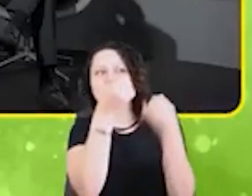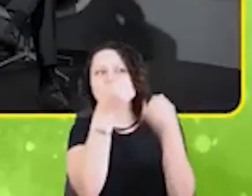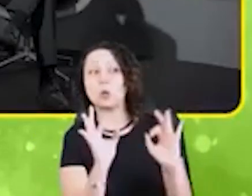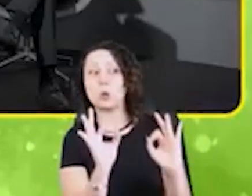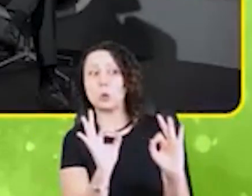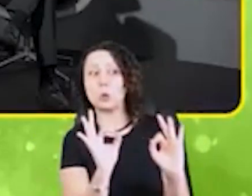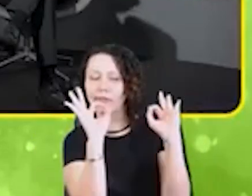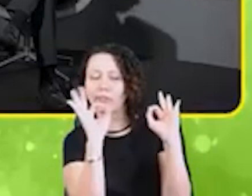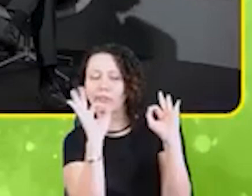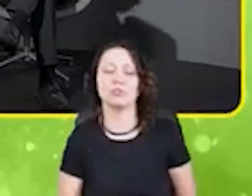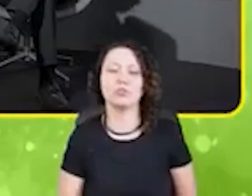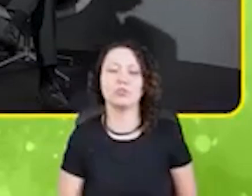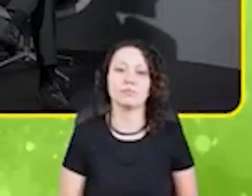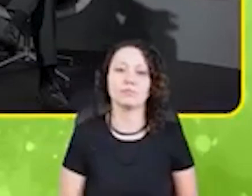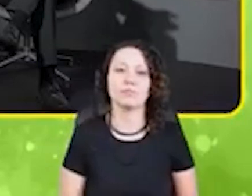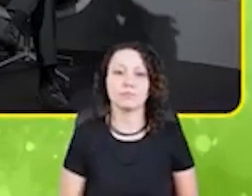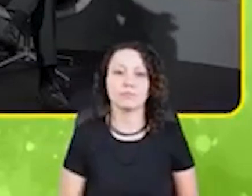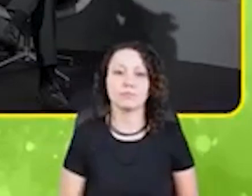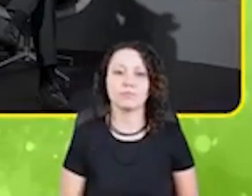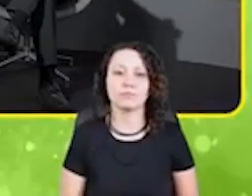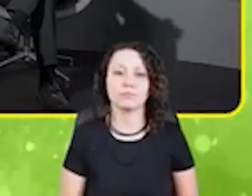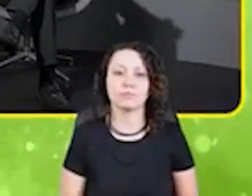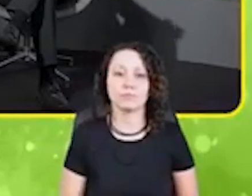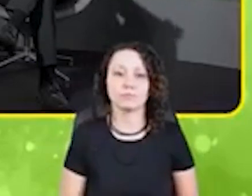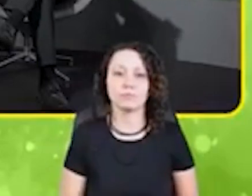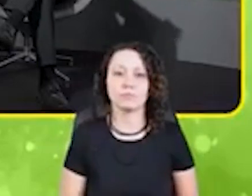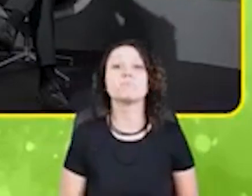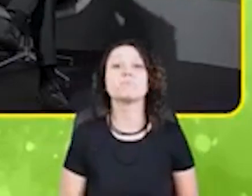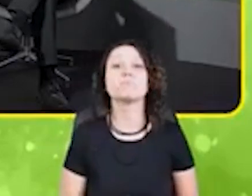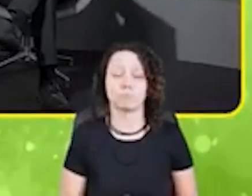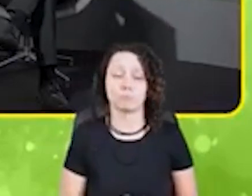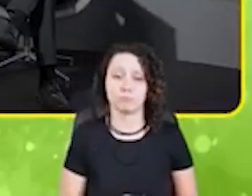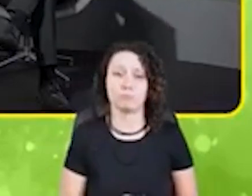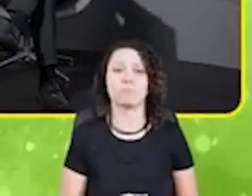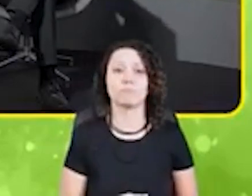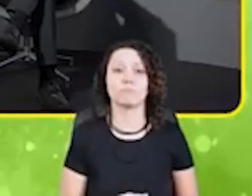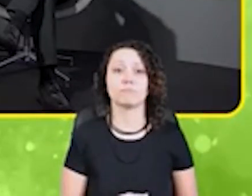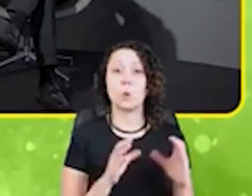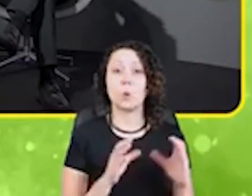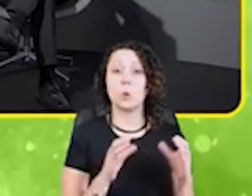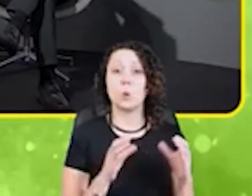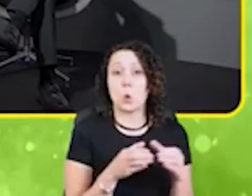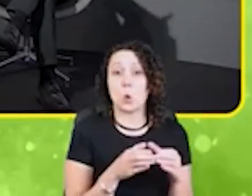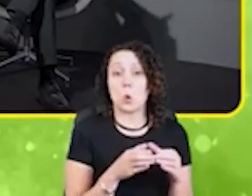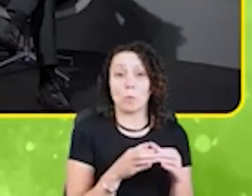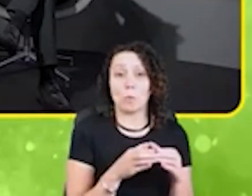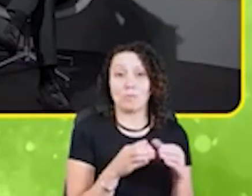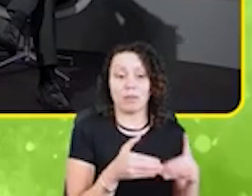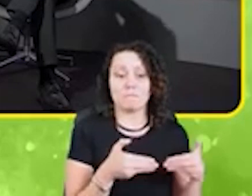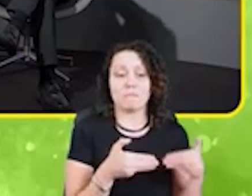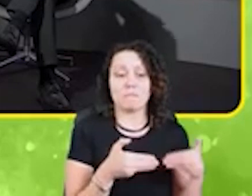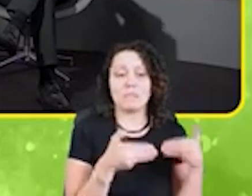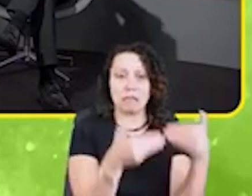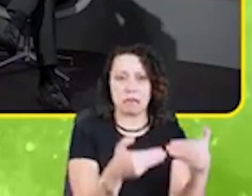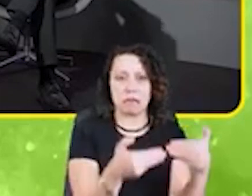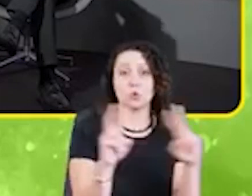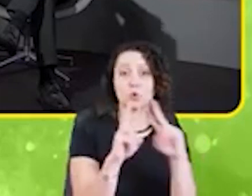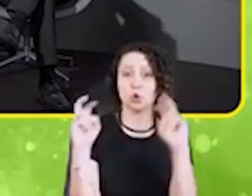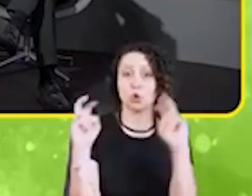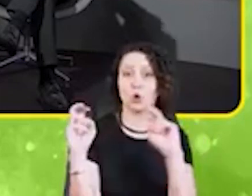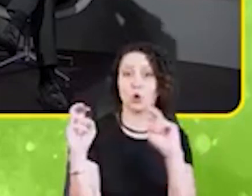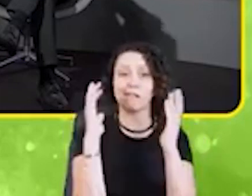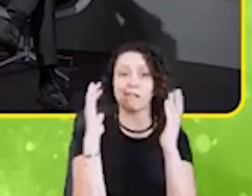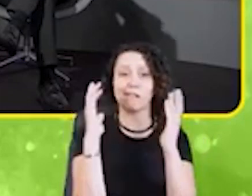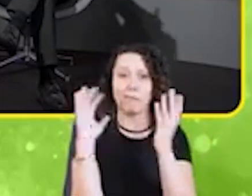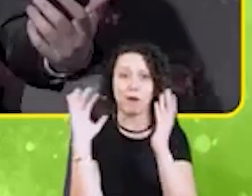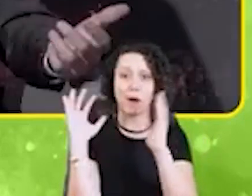uma alteração na composição do comitê interministerial sobre mudança do clima o que reflete as iniciativas ele ele